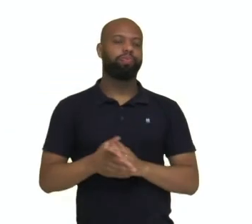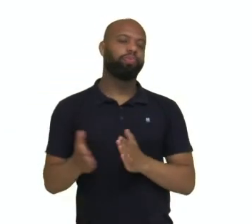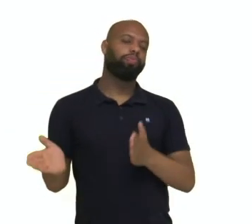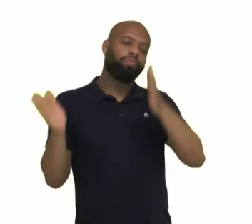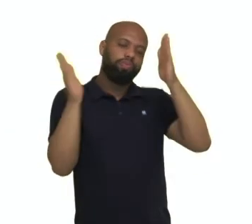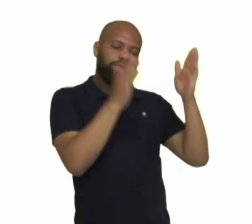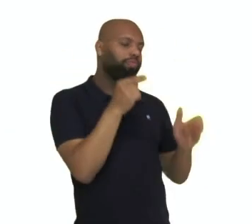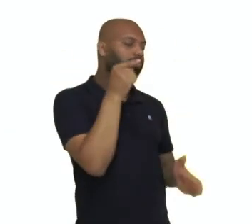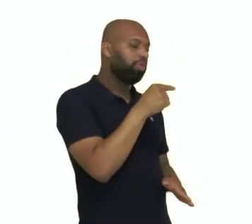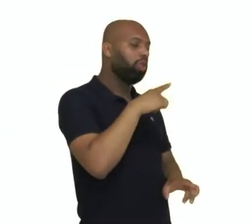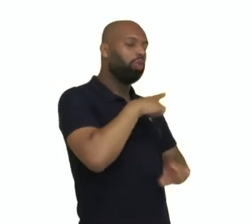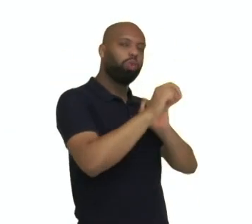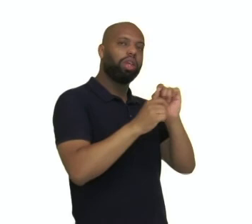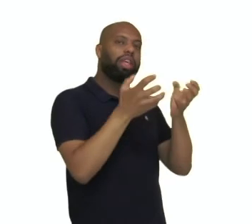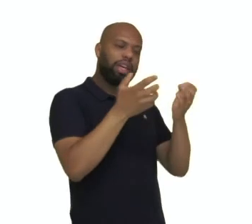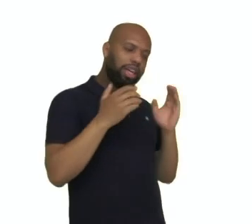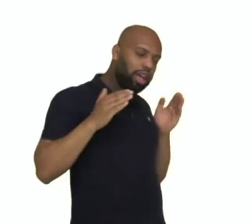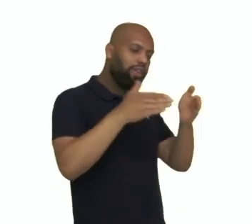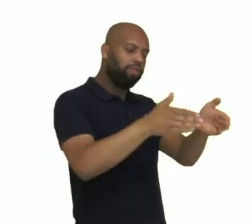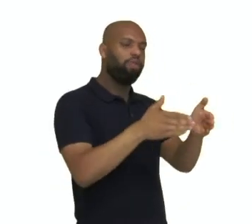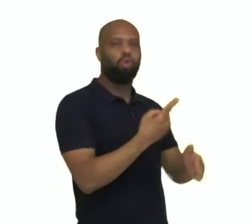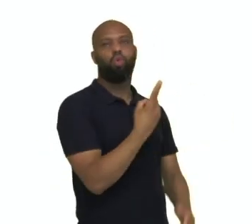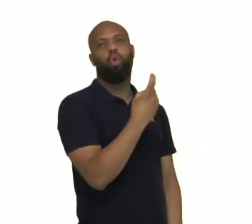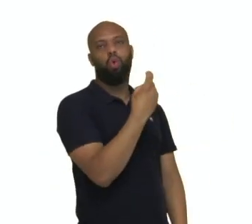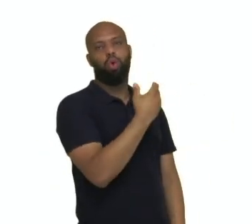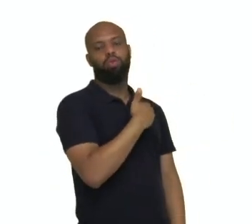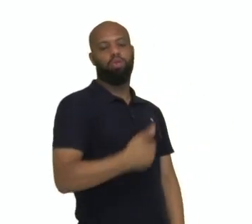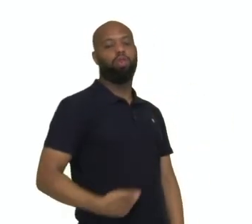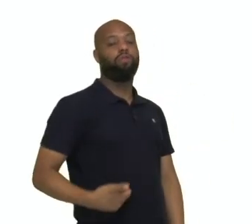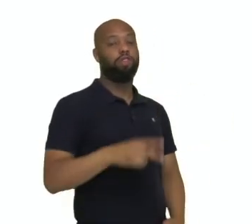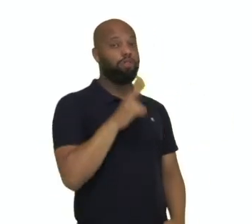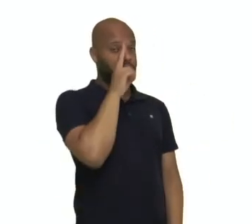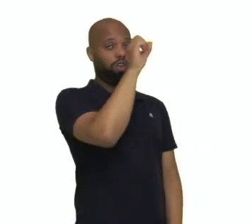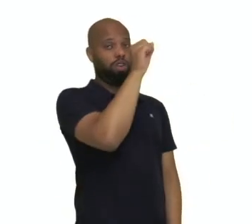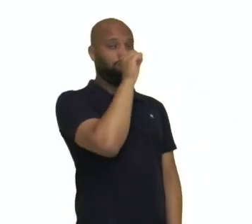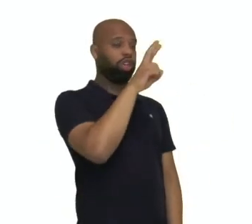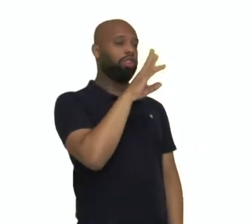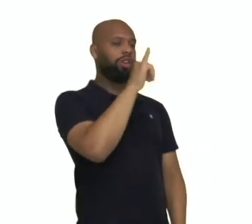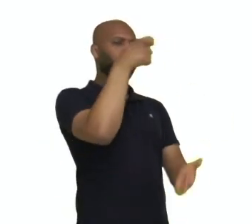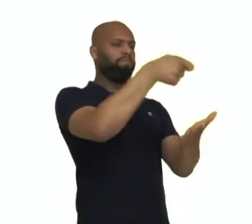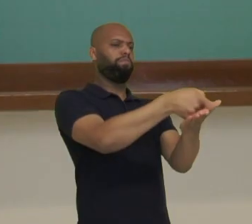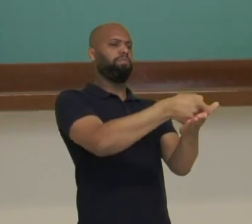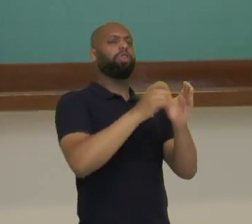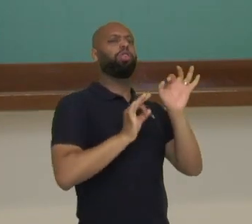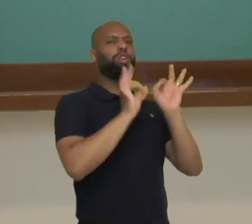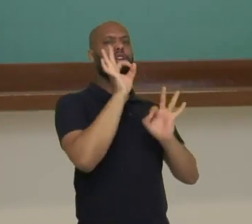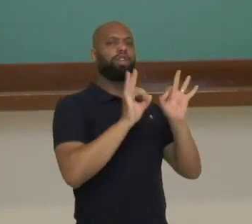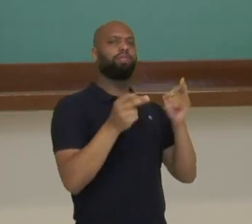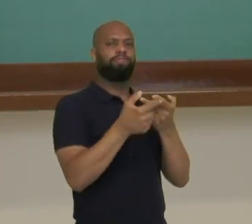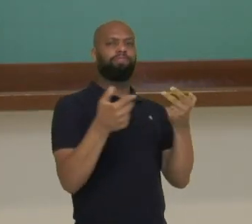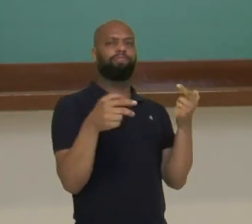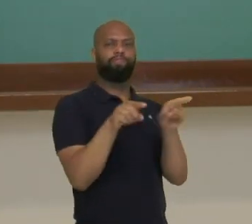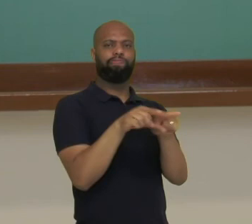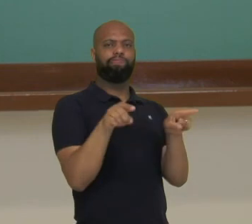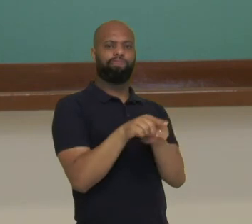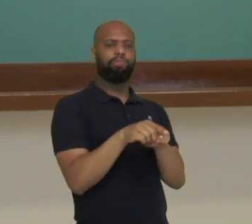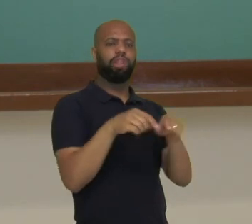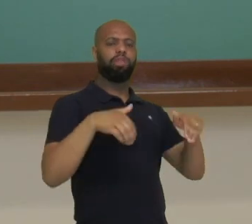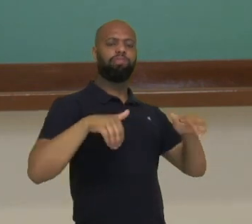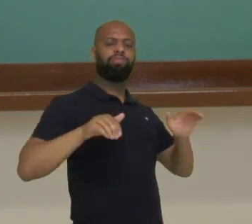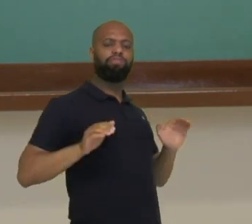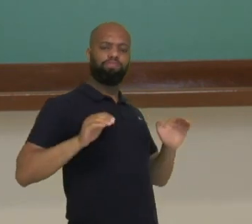conservadores, a gente tinha centralização política, um governo forte para impor a ordem, né? Uma